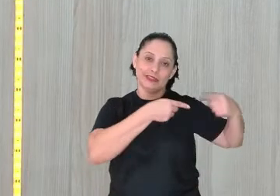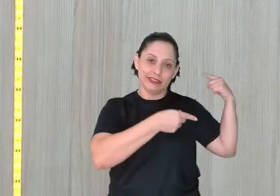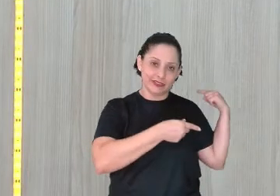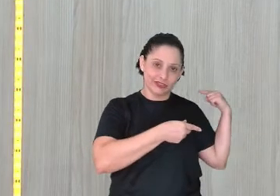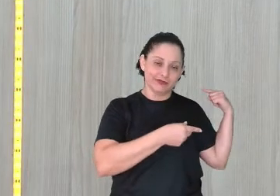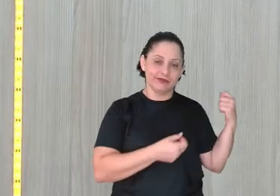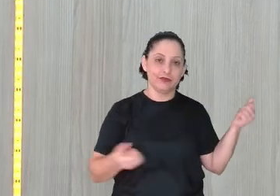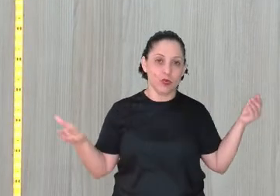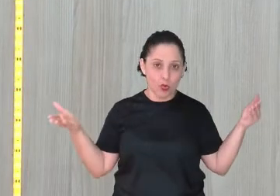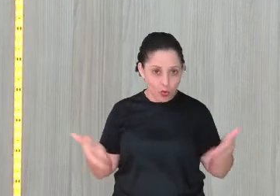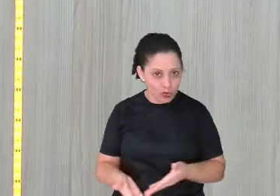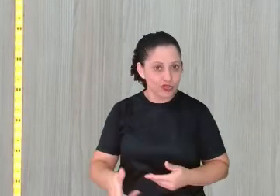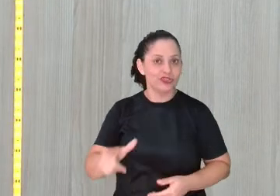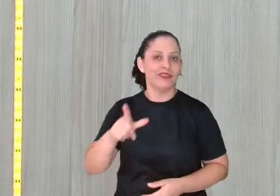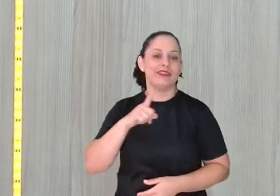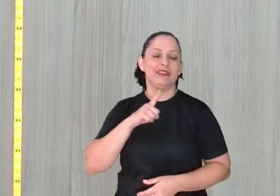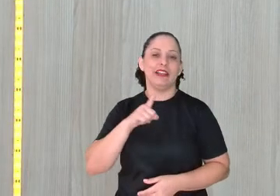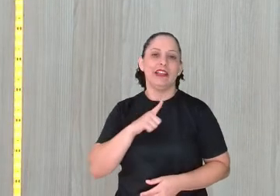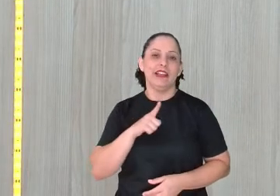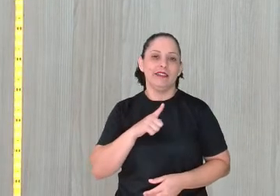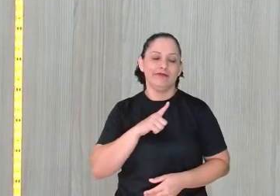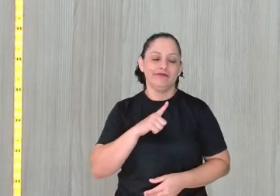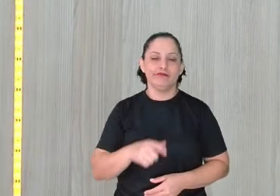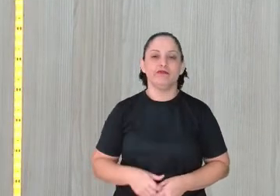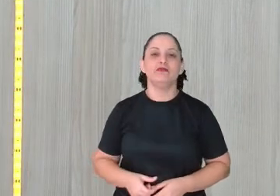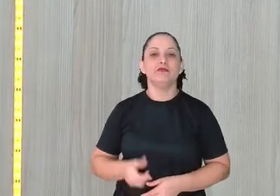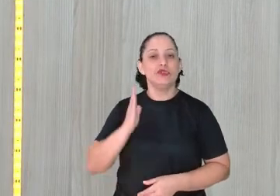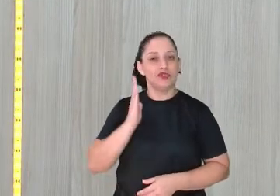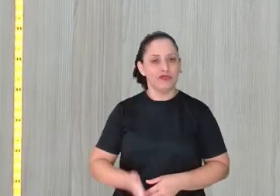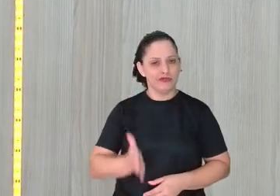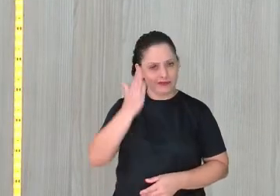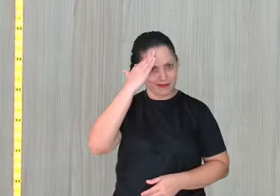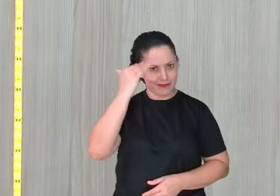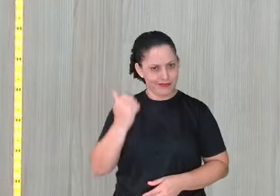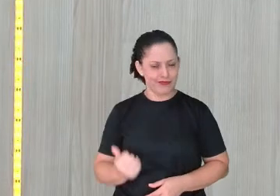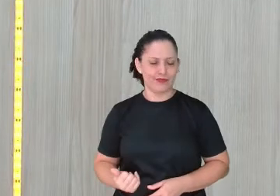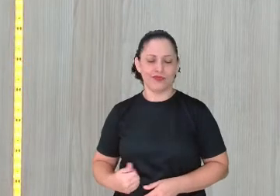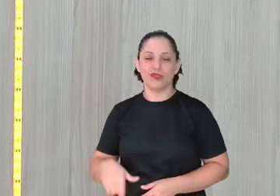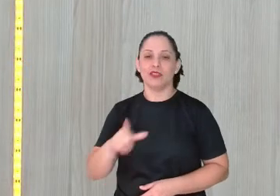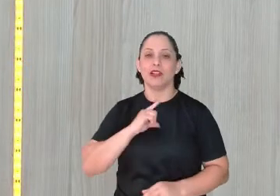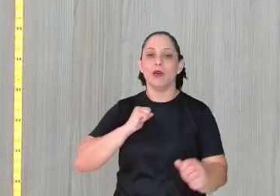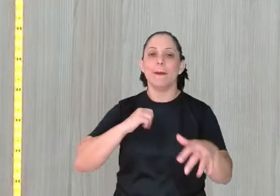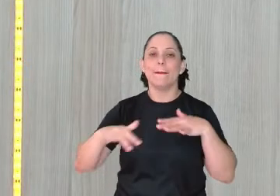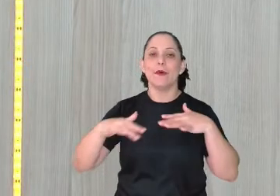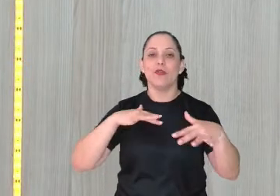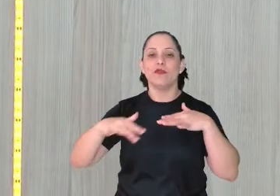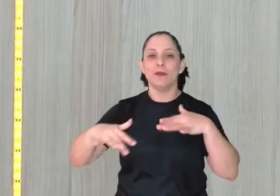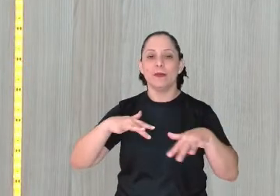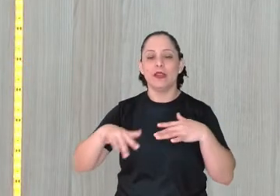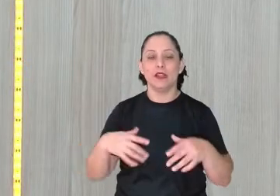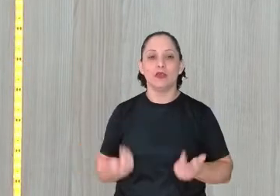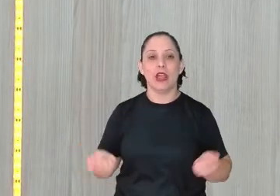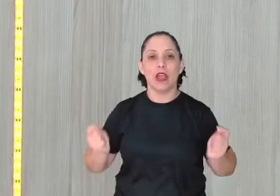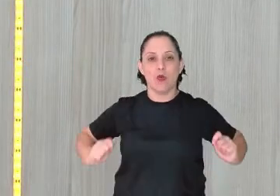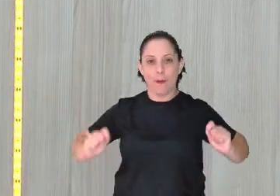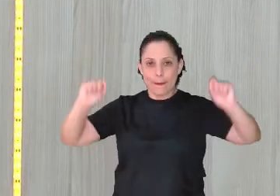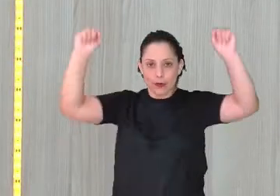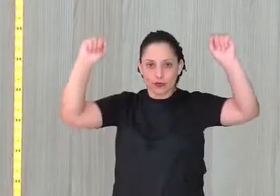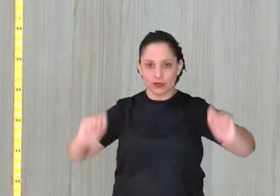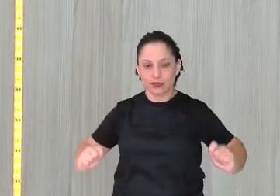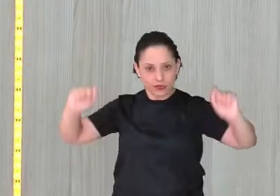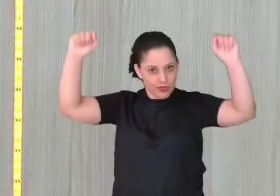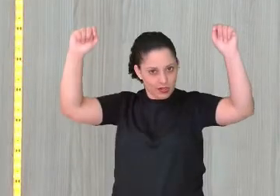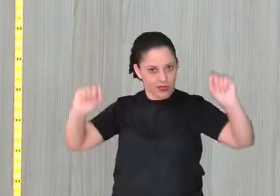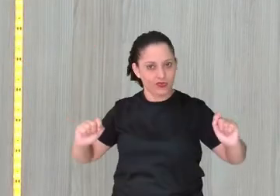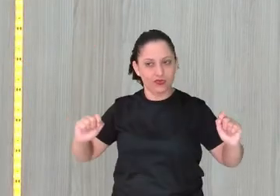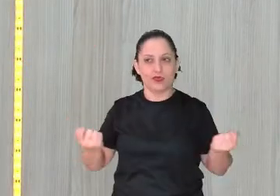ainda utiliza, ainda tem resquícios dela. A gente sabe que aí com esse movimento, né, ambientalista que vem surgindo